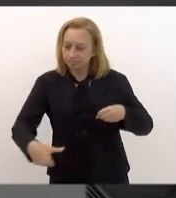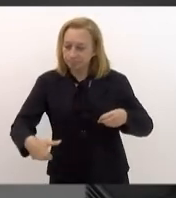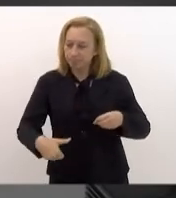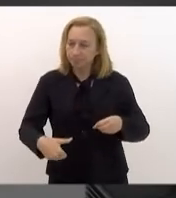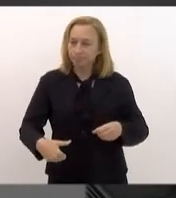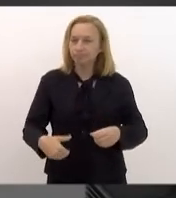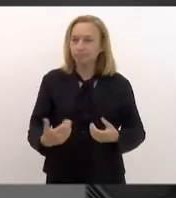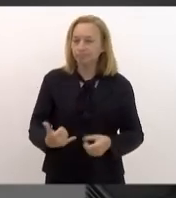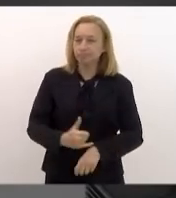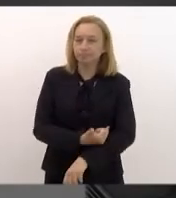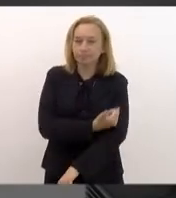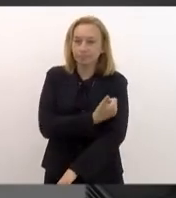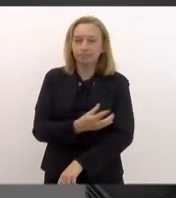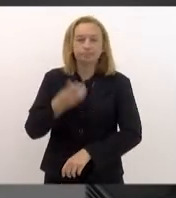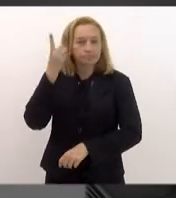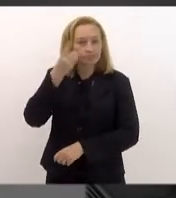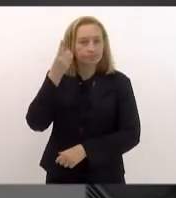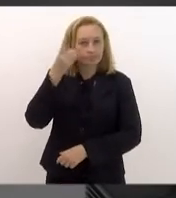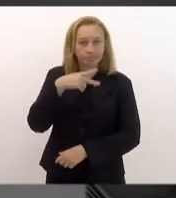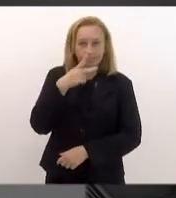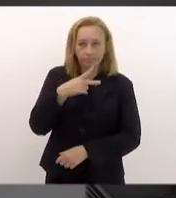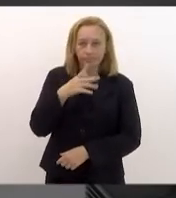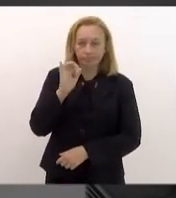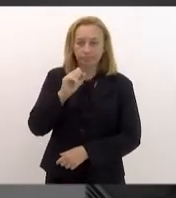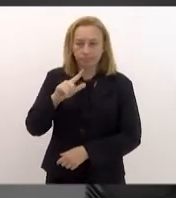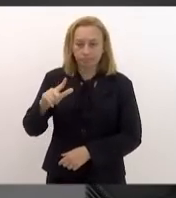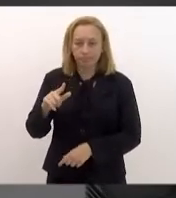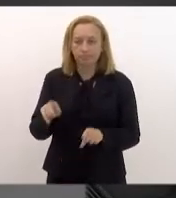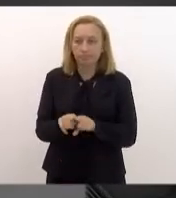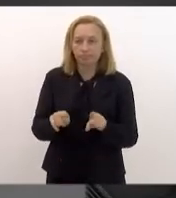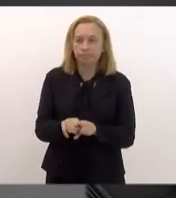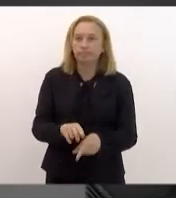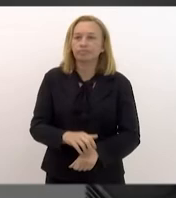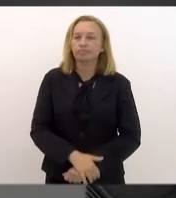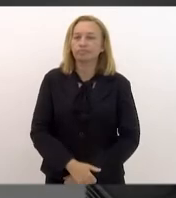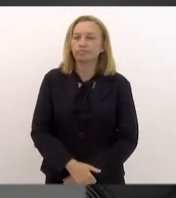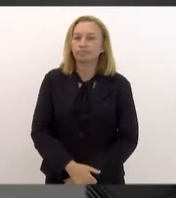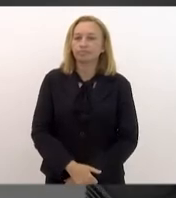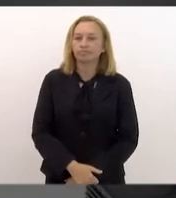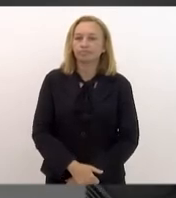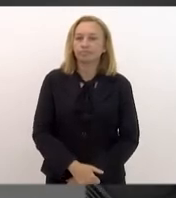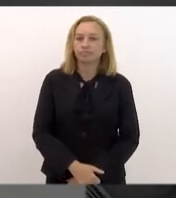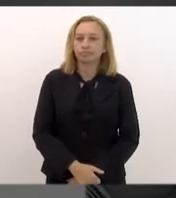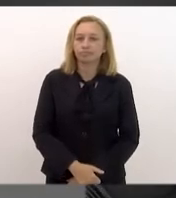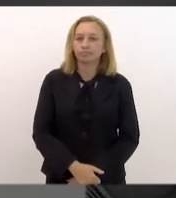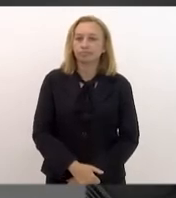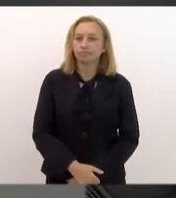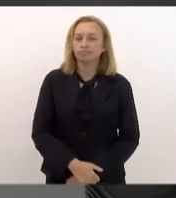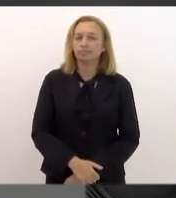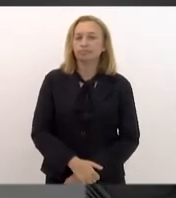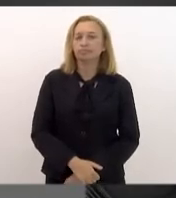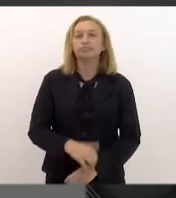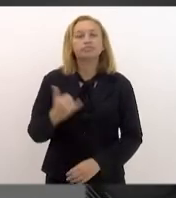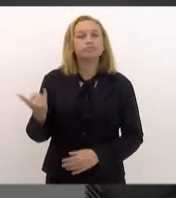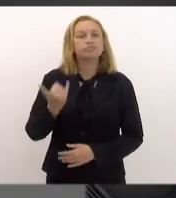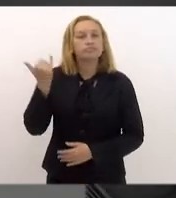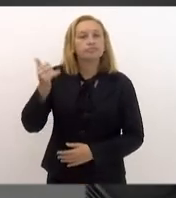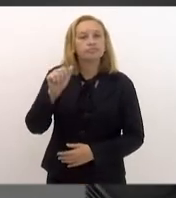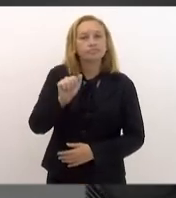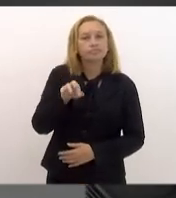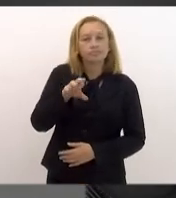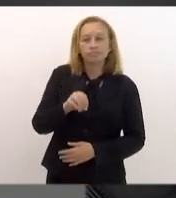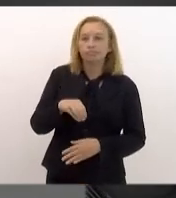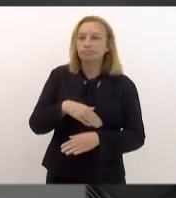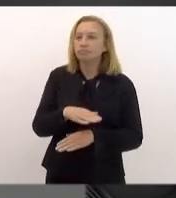como o deputado falou e o Fio falou também. Agora, uma coisa, ficou uma certeza aqui, a importância do arco por todos que